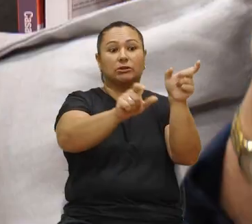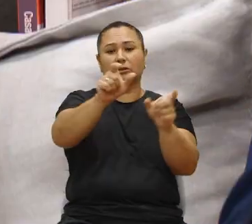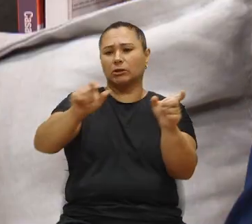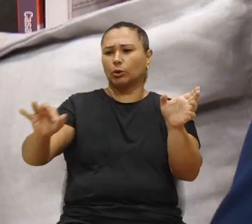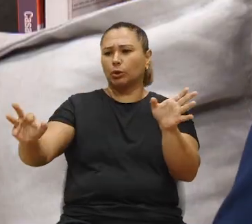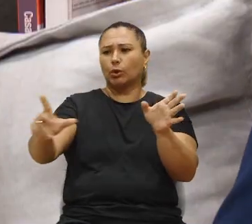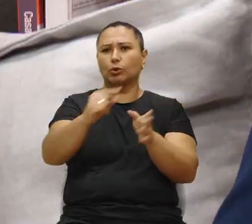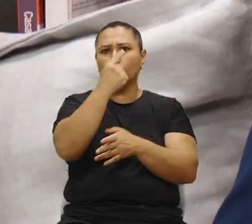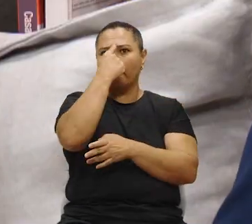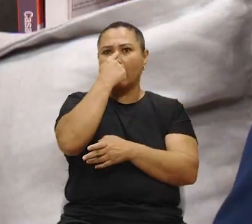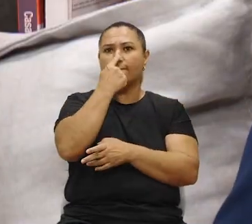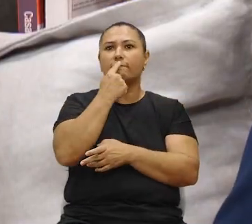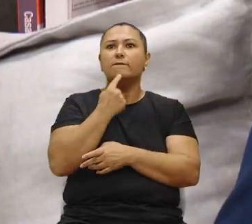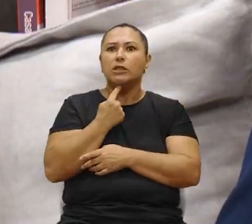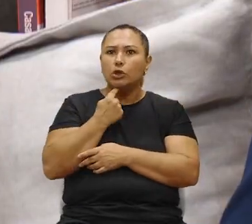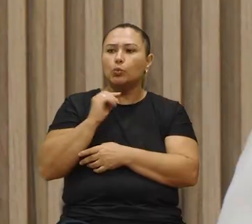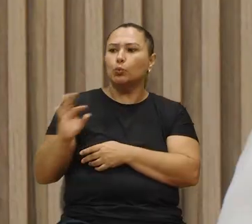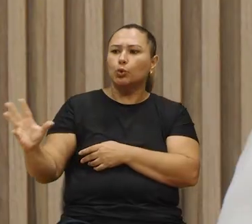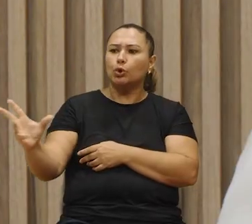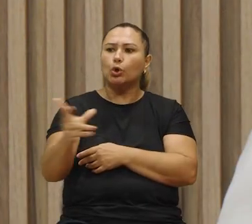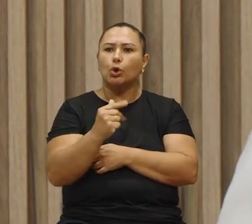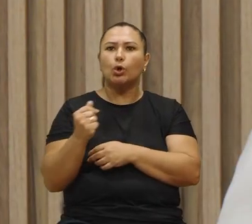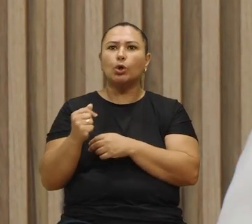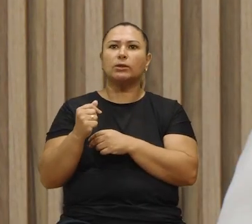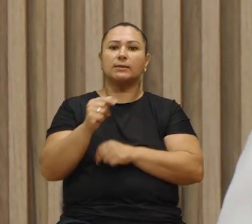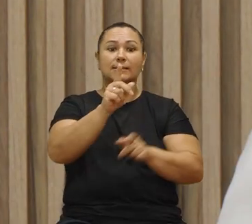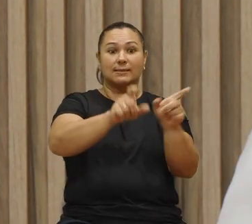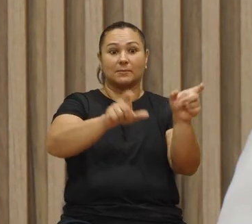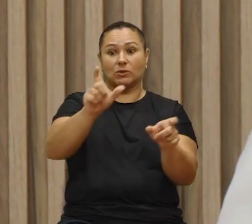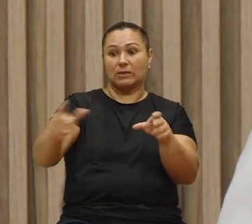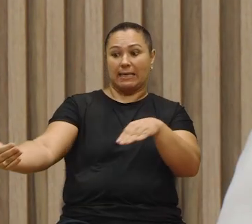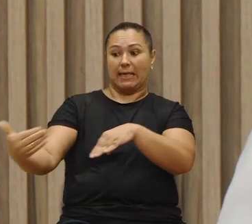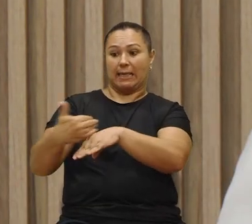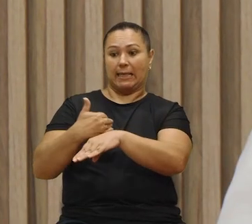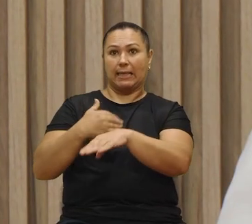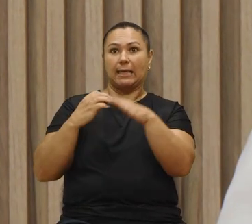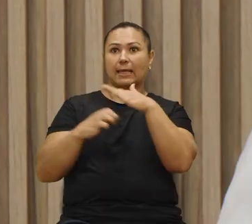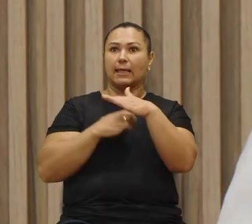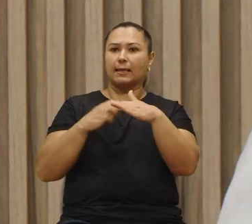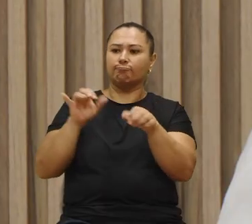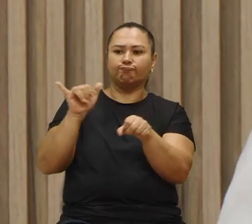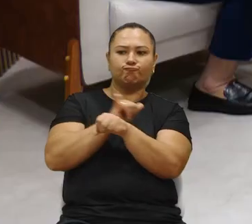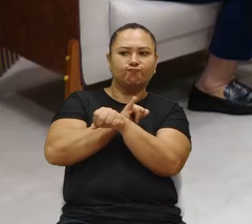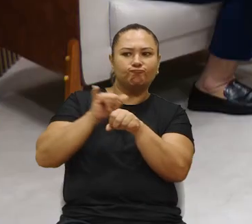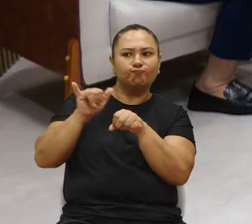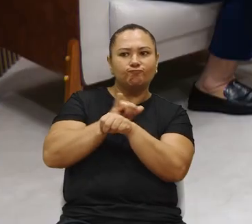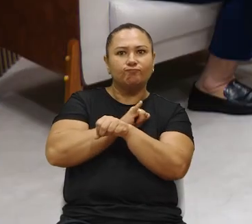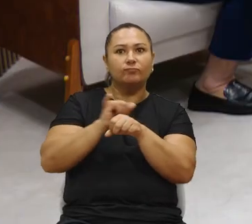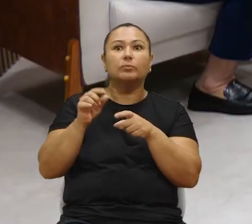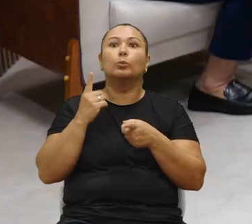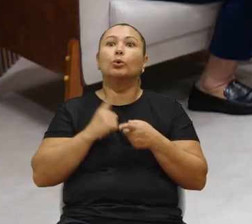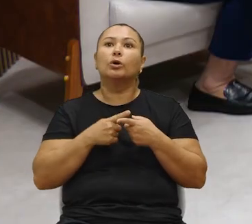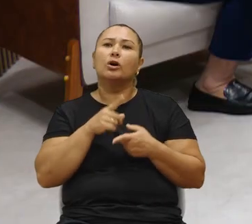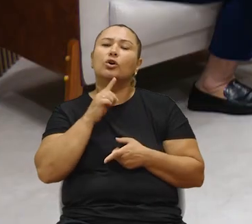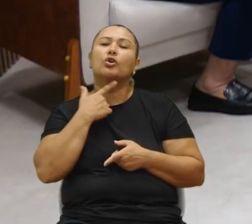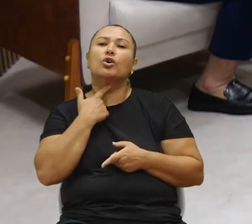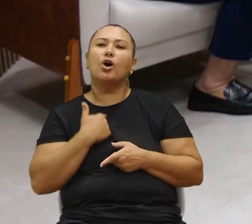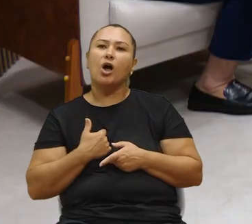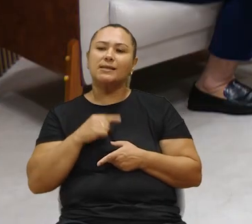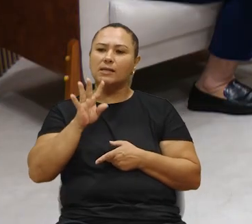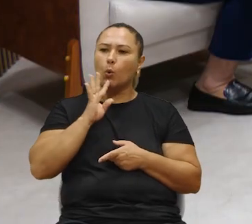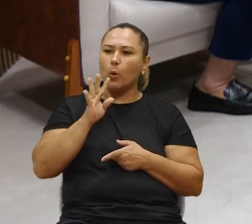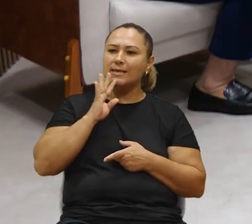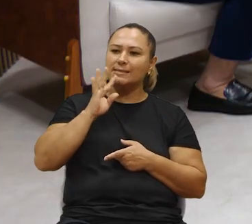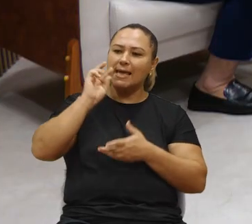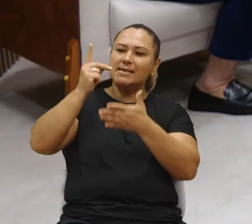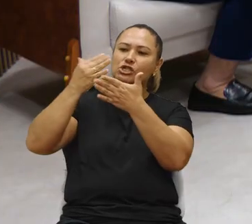todos os nossos perfis, para todas as pessoas que ingressam na empresa. de forma bem estratégica, porque a gente gosta